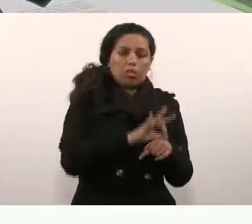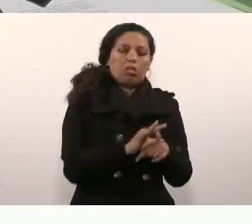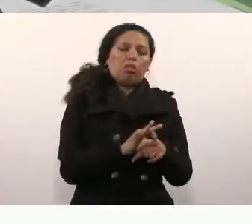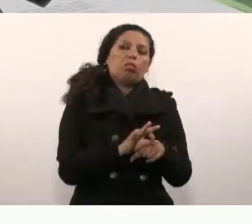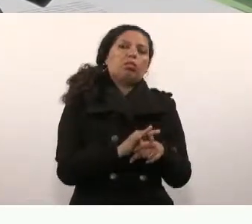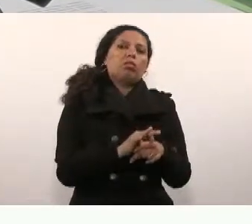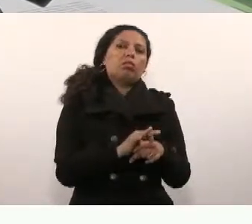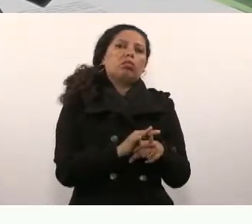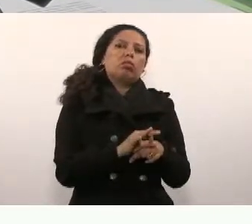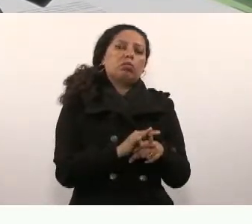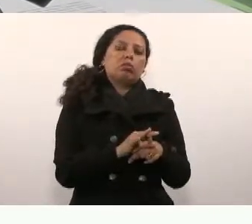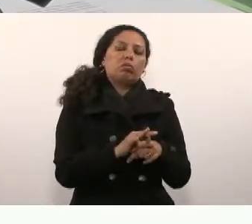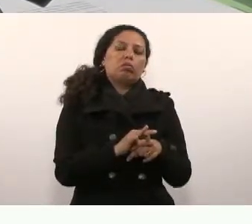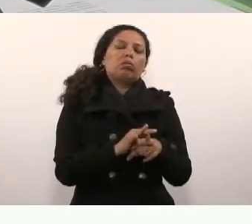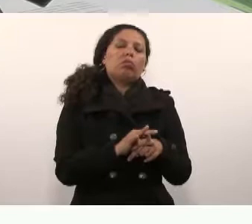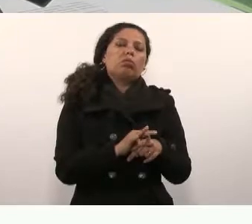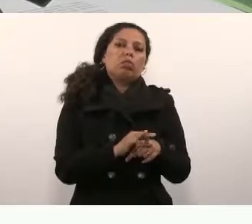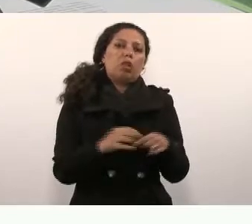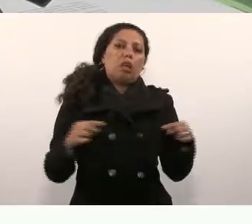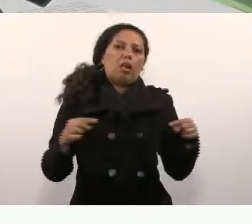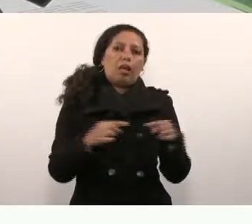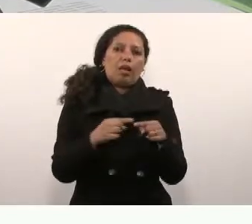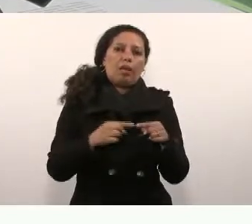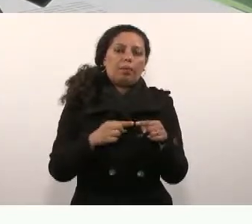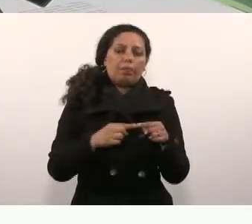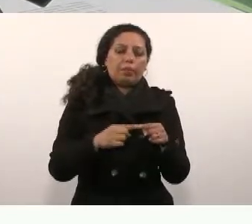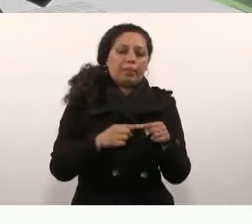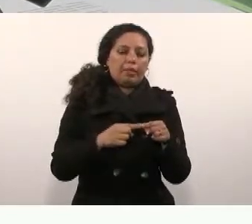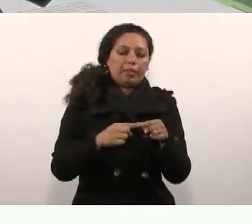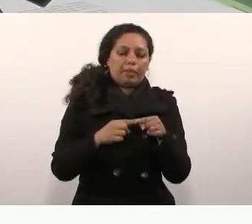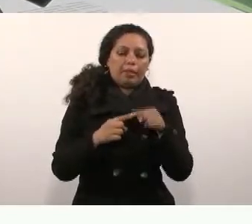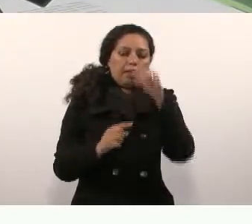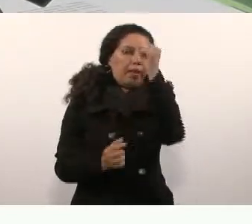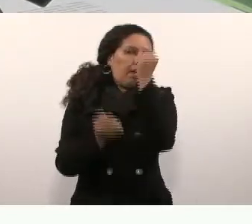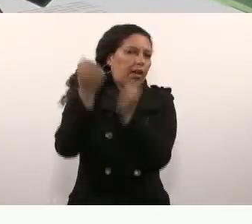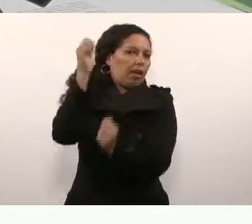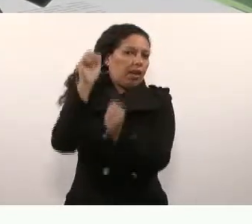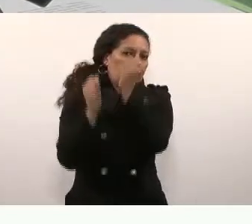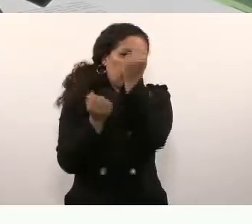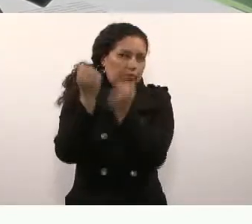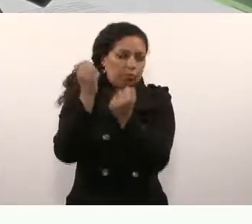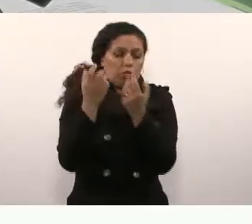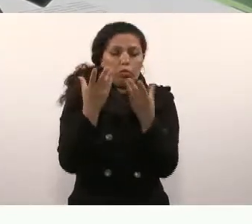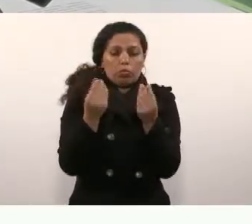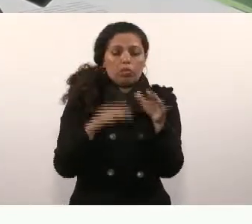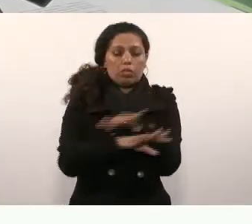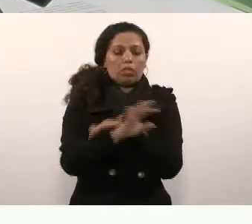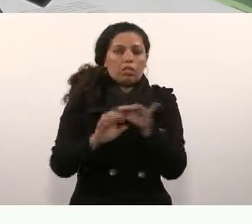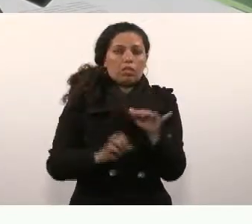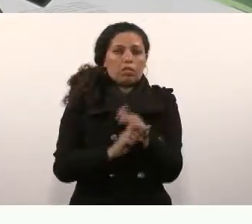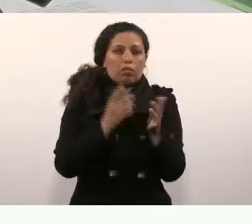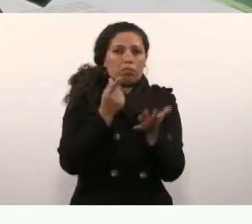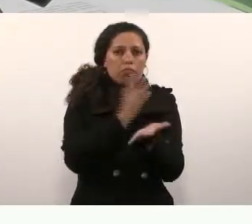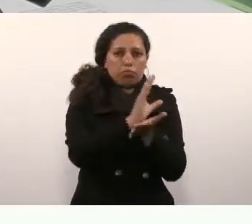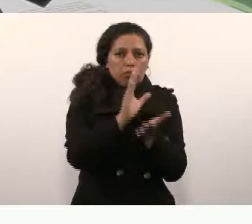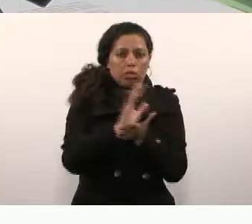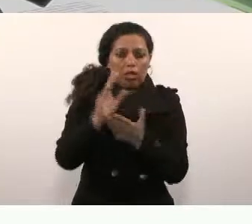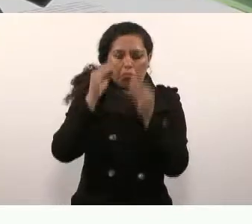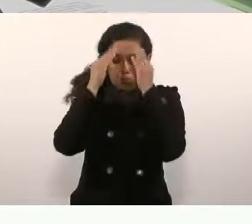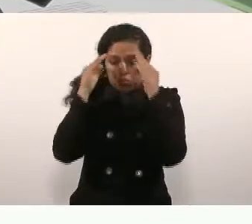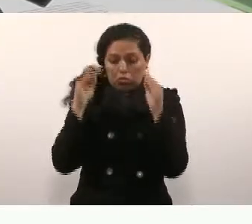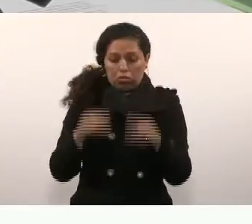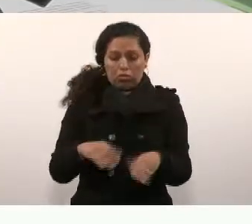de ocupação da planta industrial, né? Muitos investidores desistiram de